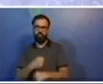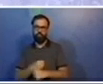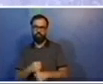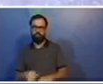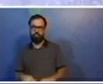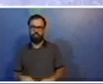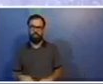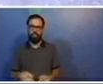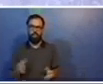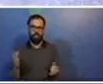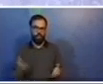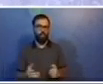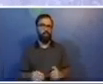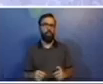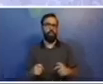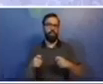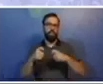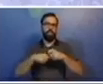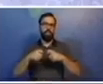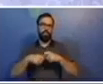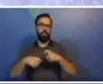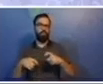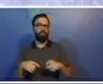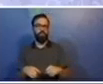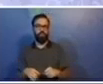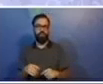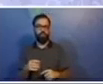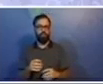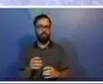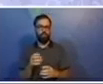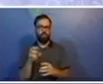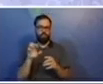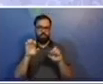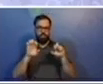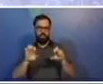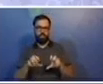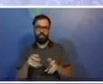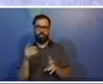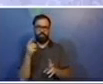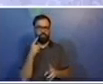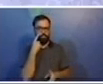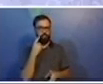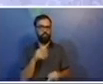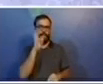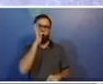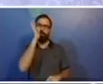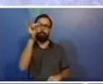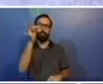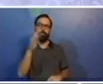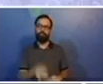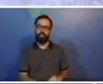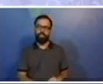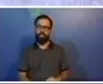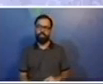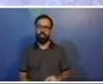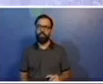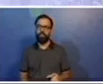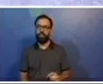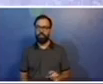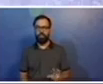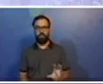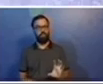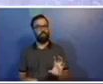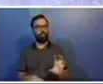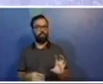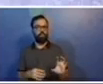Agora, a estrutura de reprodução da planta é a flor, que caracteriza as angiospermas. Na flor temos tanto o